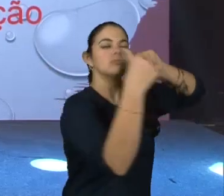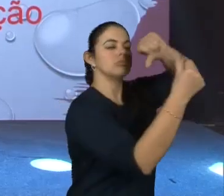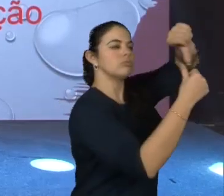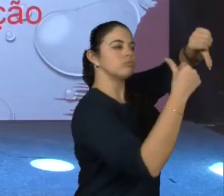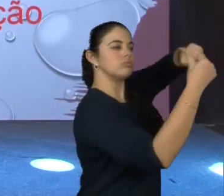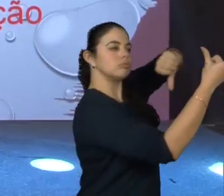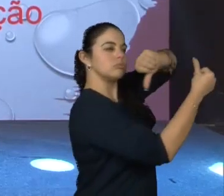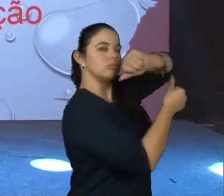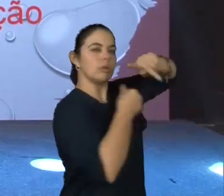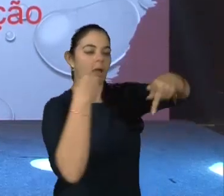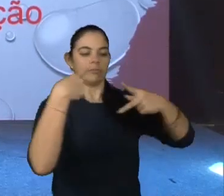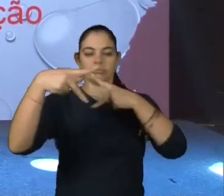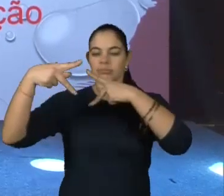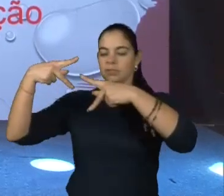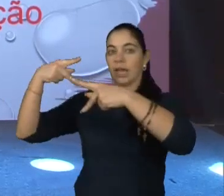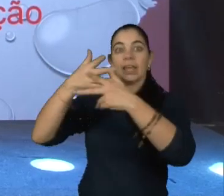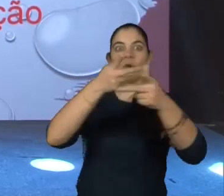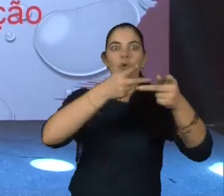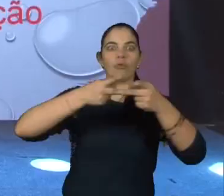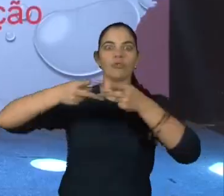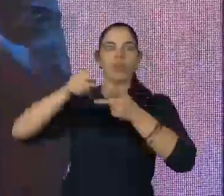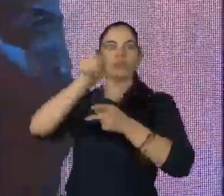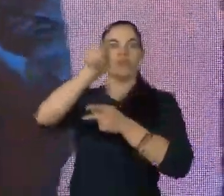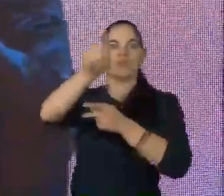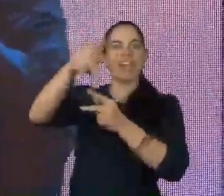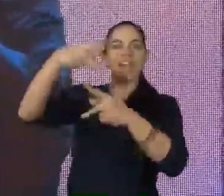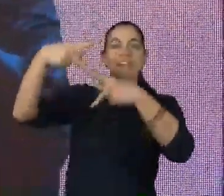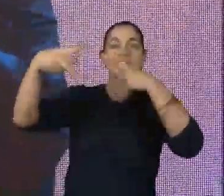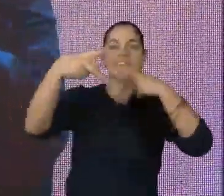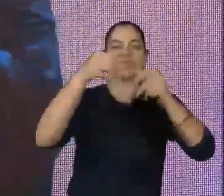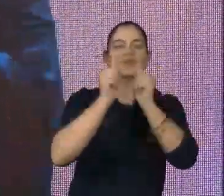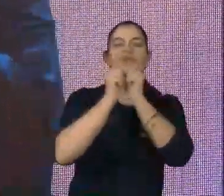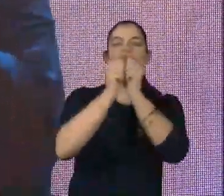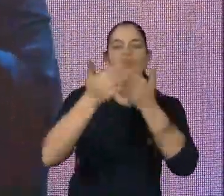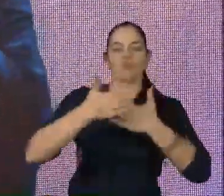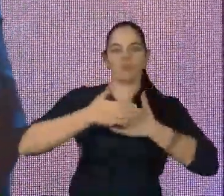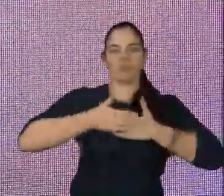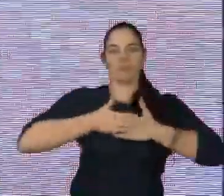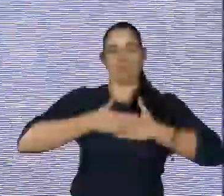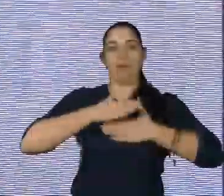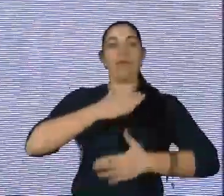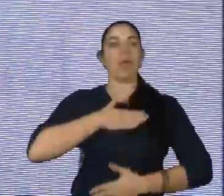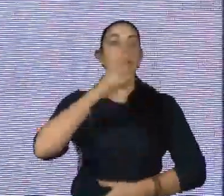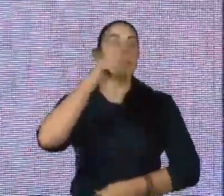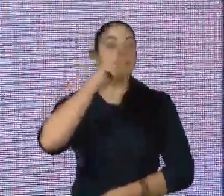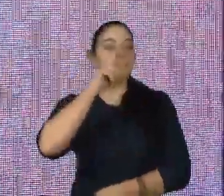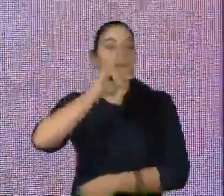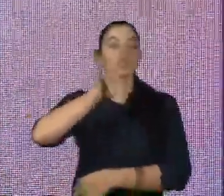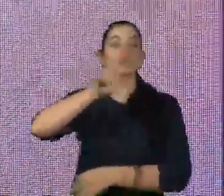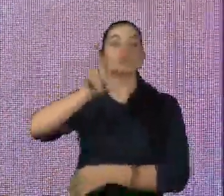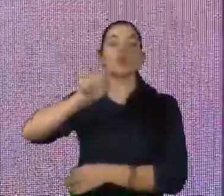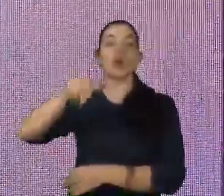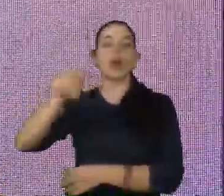hoje eu estou aqui para convidar vocês a serem vento e brisa junto comigo, tá bom? Eu sou mãe do João Pedro, de 13